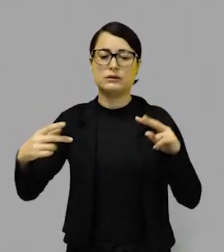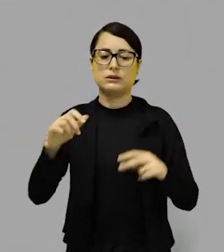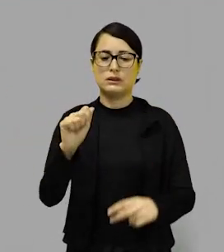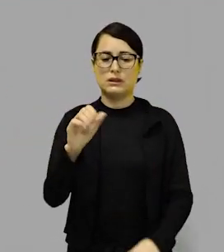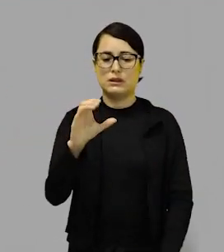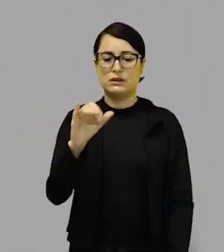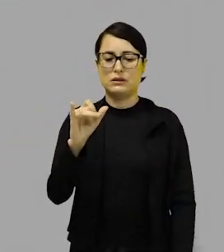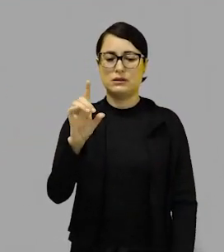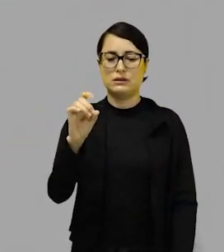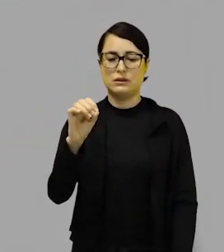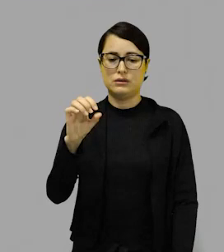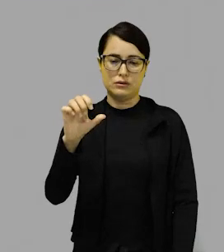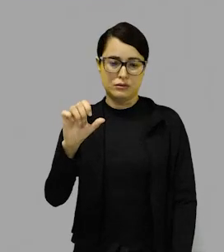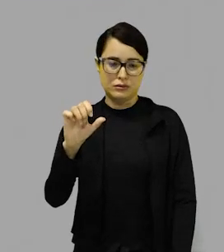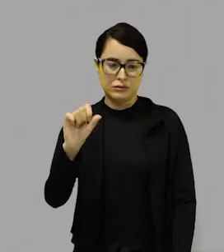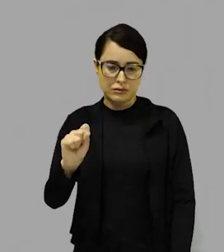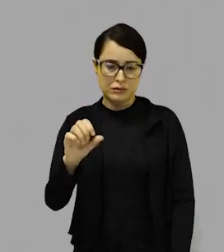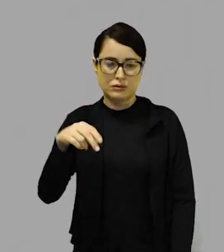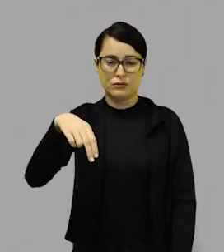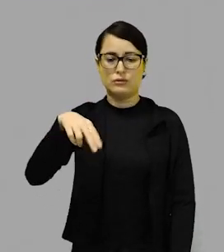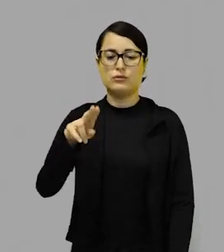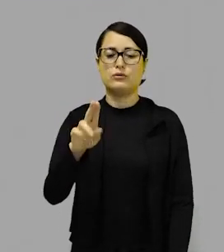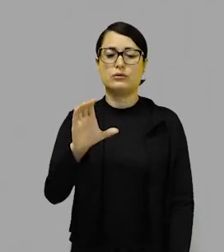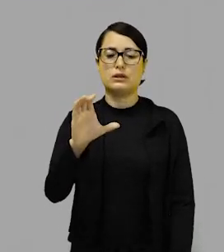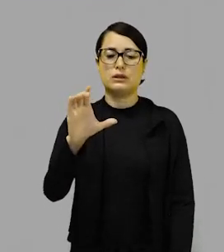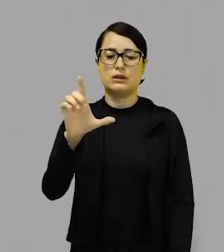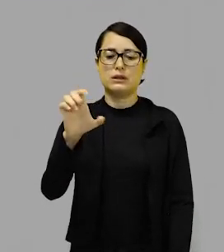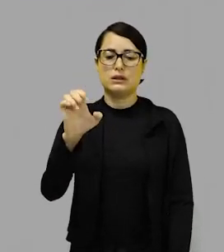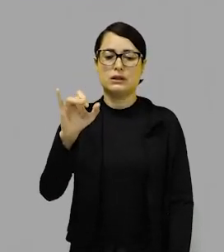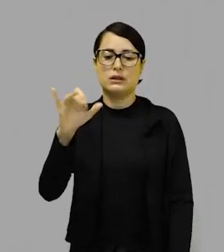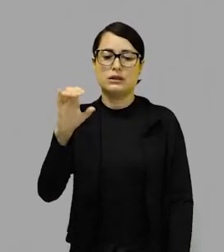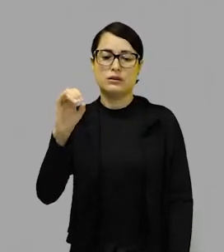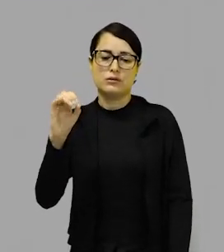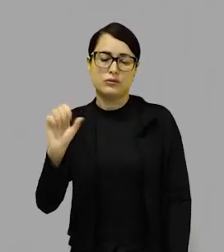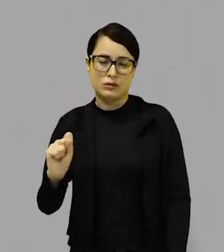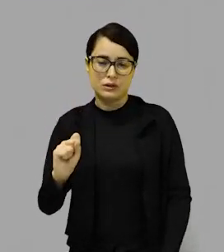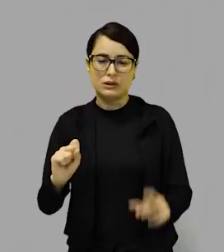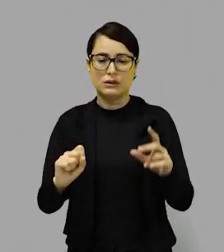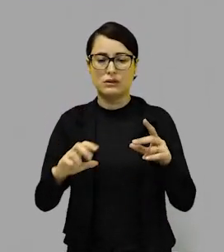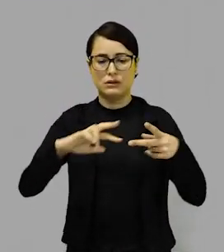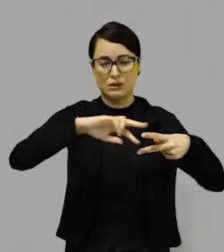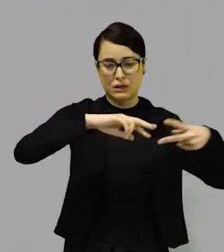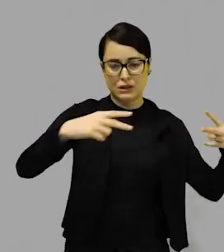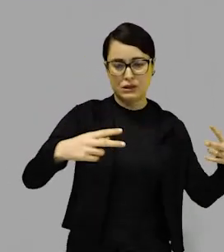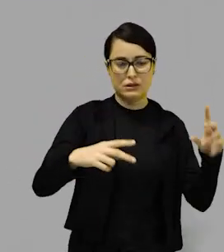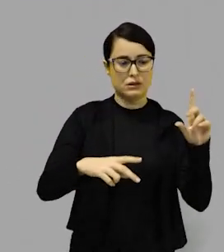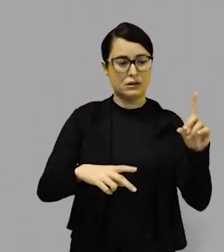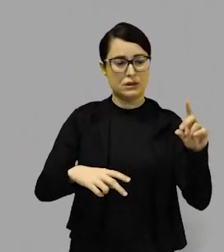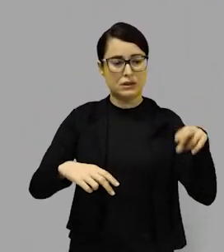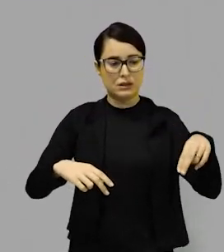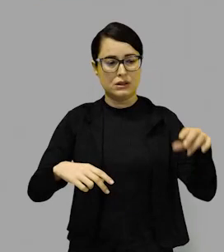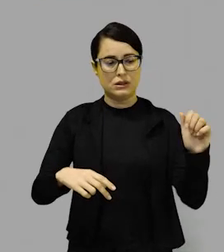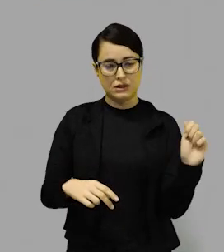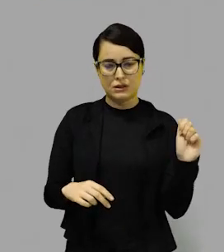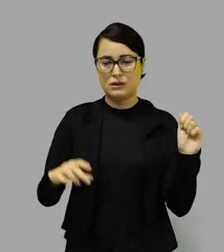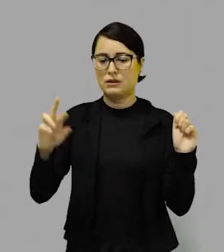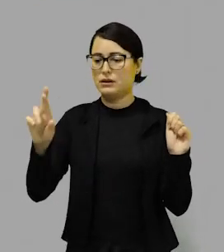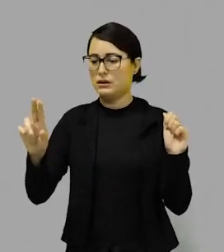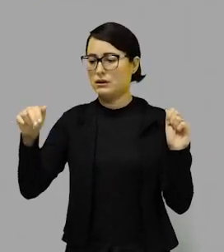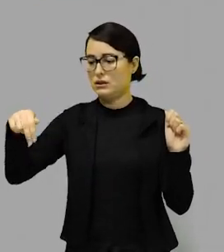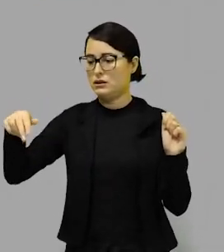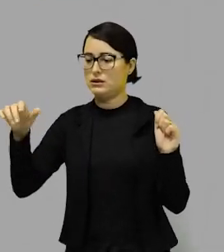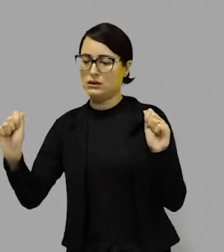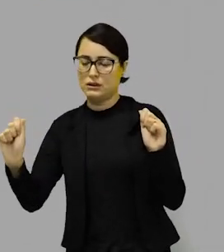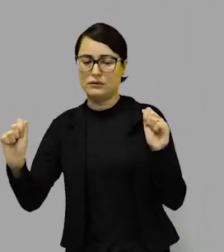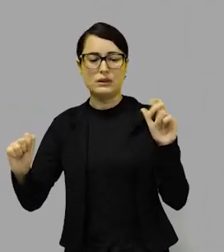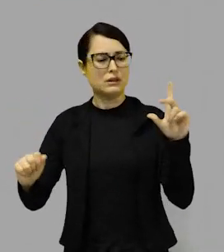pode ser DNA ou RNA. Para quem não sabe, DNA, né, gente, é o nosso